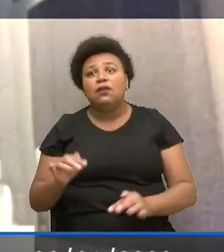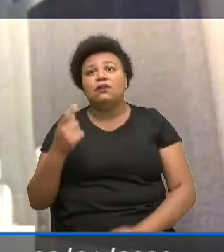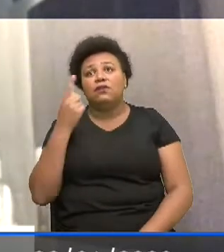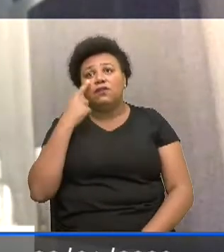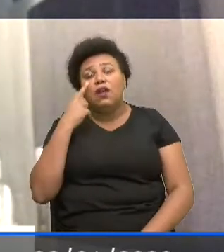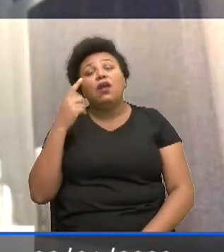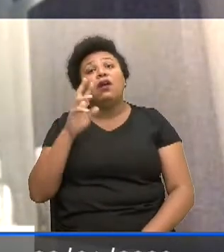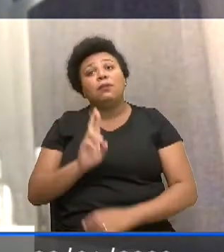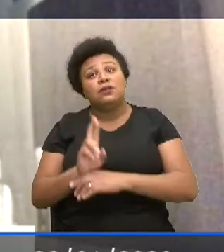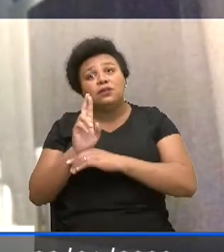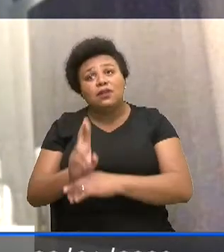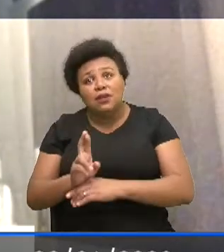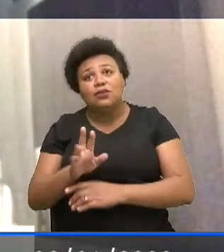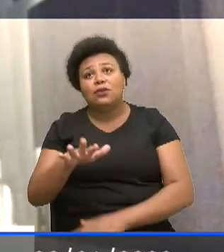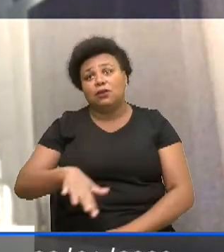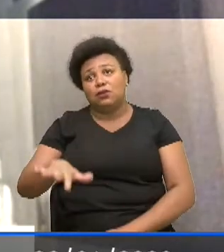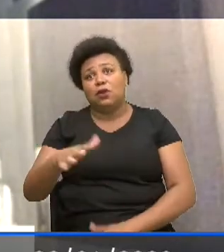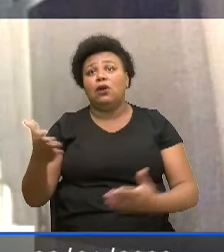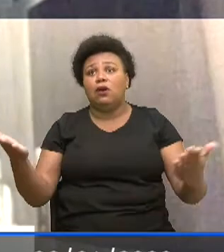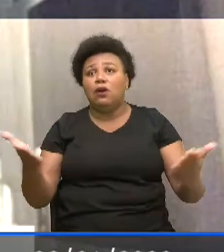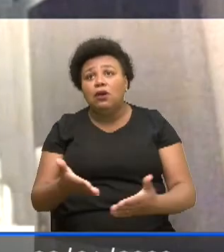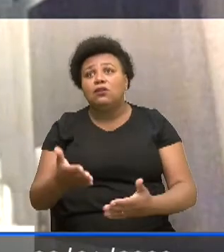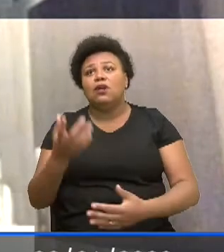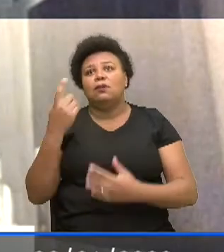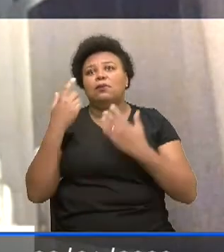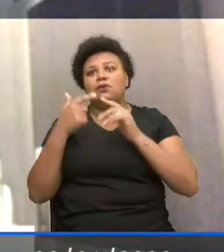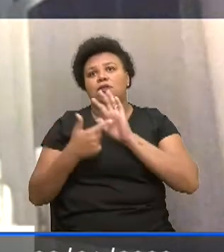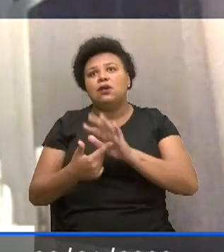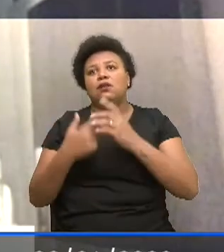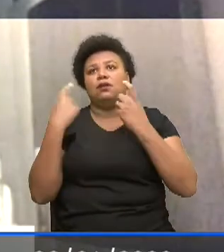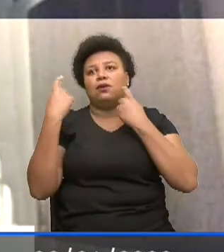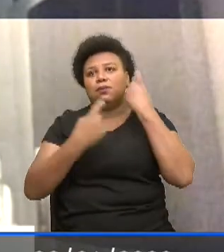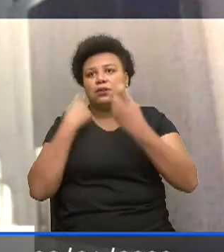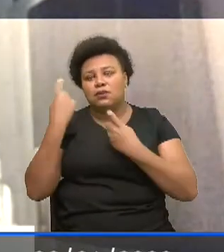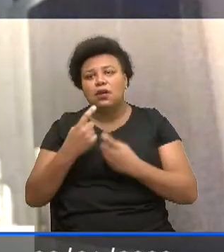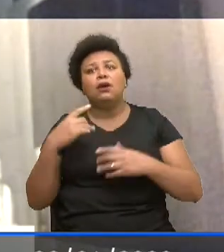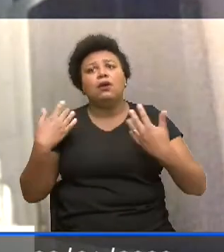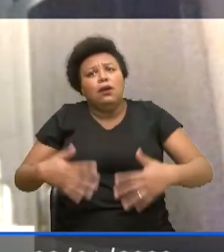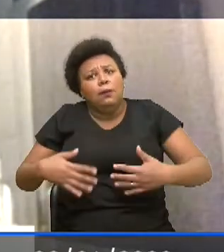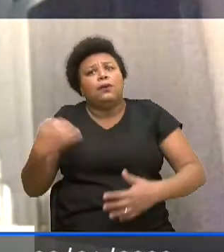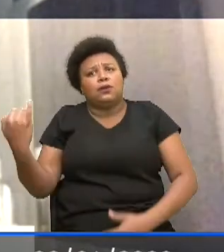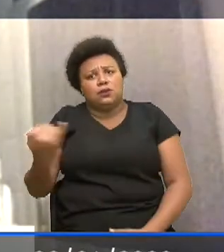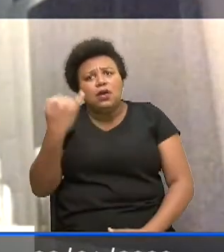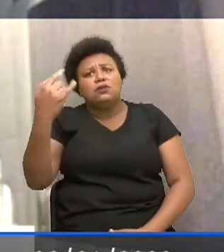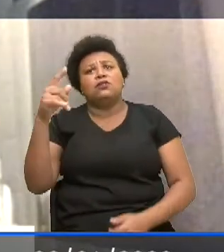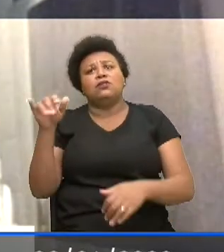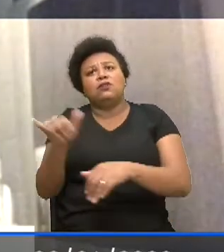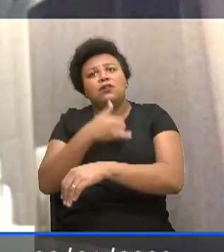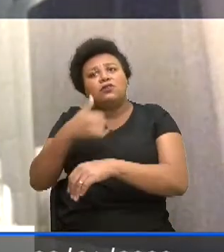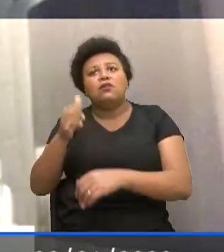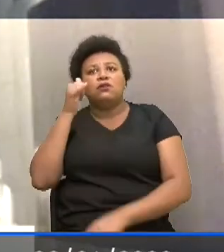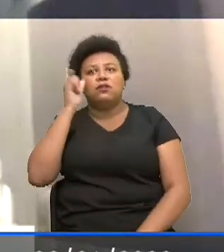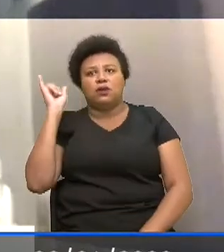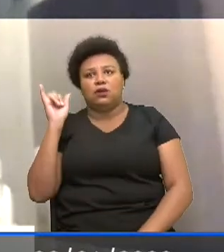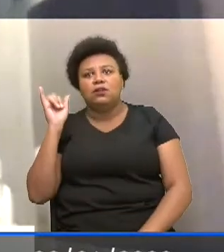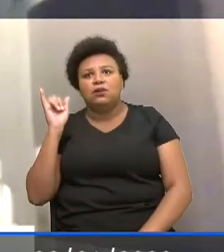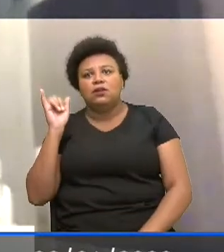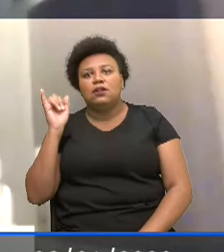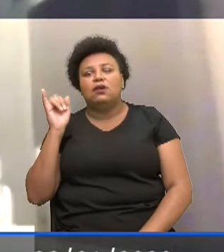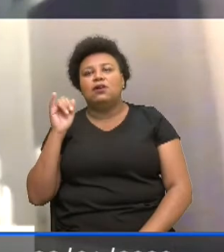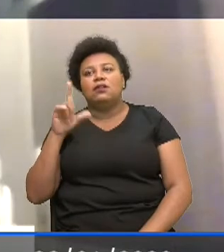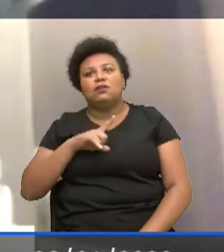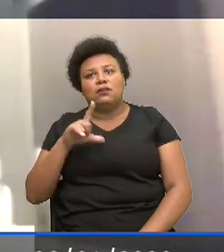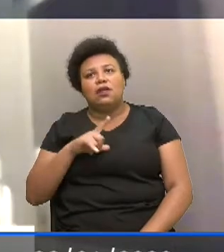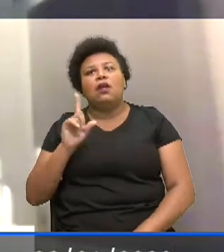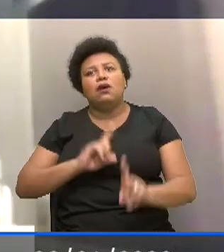dos representantes do setor hoje, demonstrando a preocupação e a importância da adoção dessas medidas preventivas. Tenho